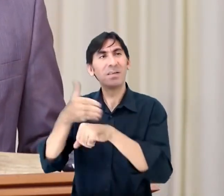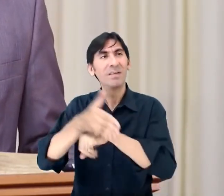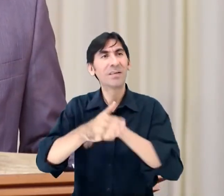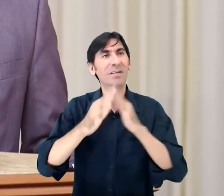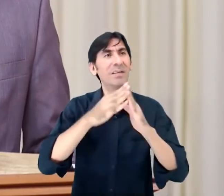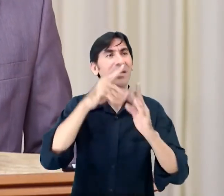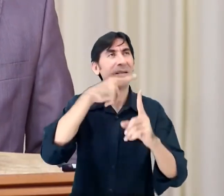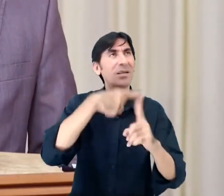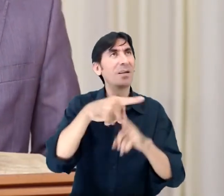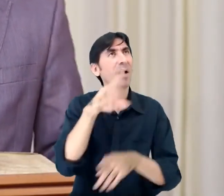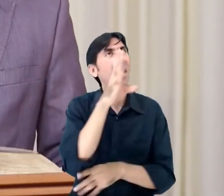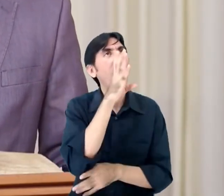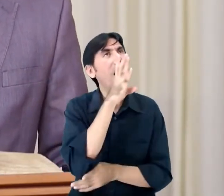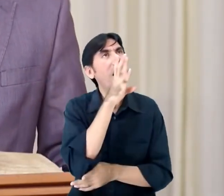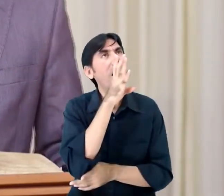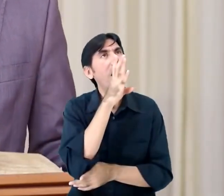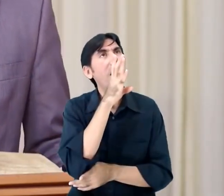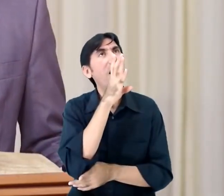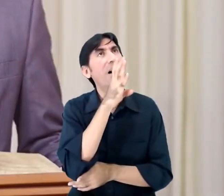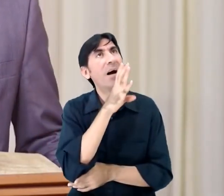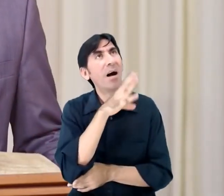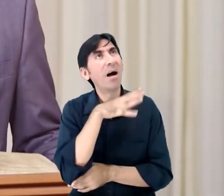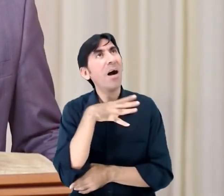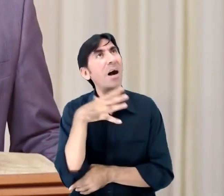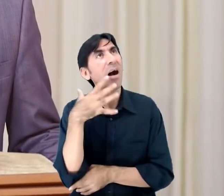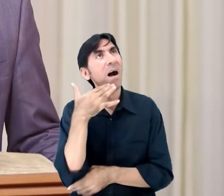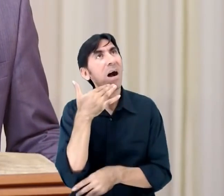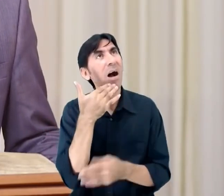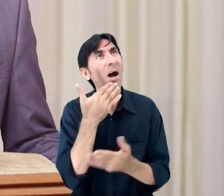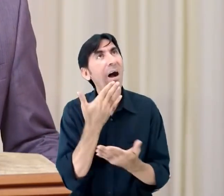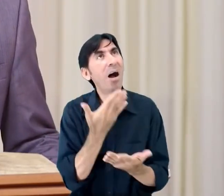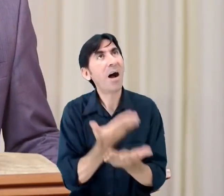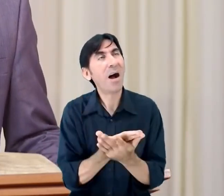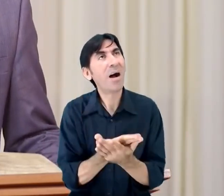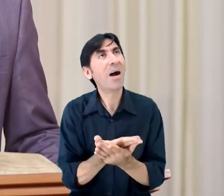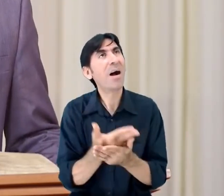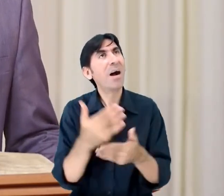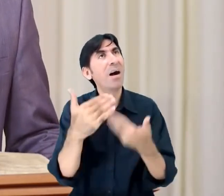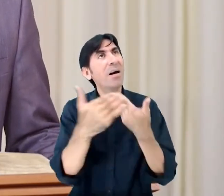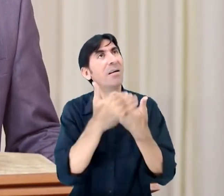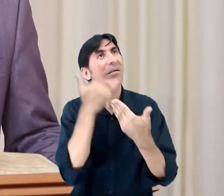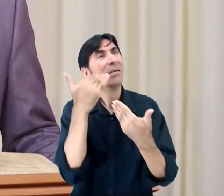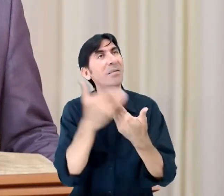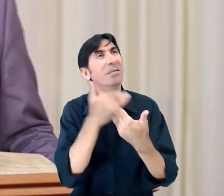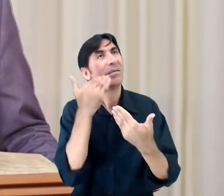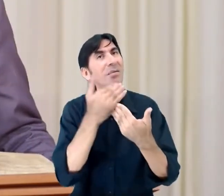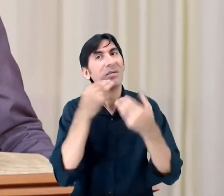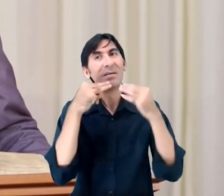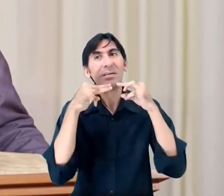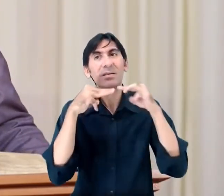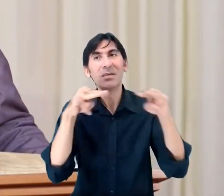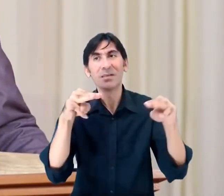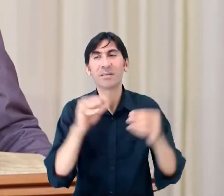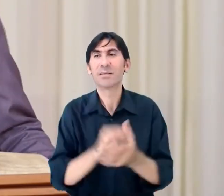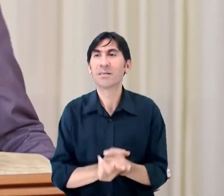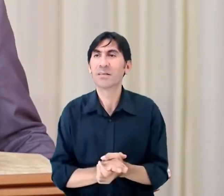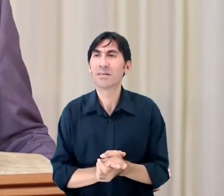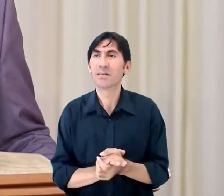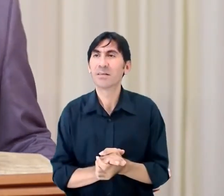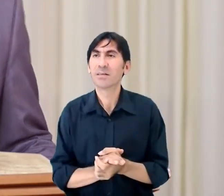ficou admirada com a mensagem ali ouvida. Tudo começou